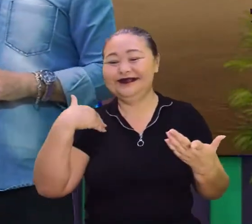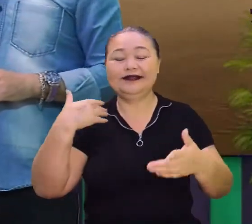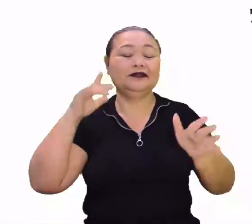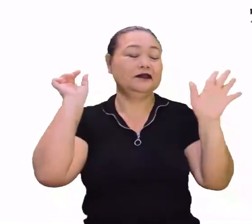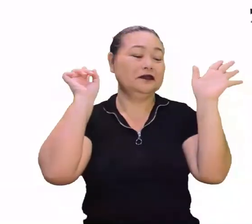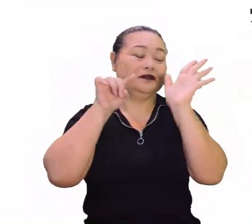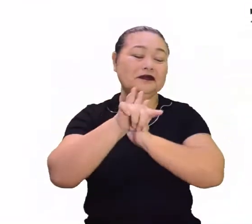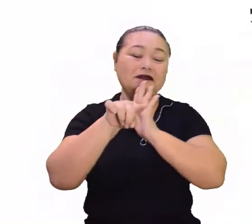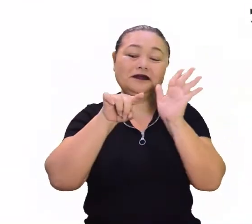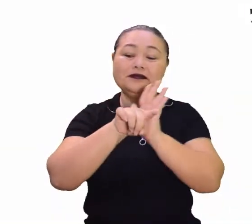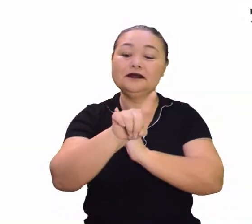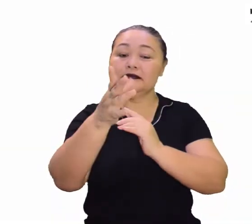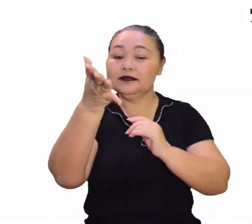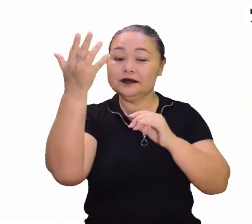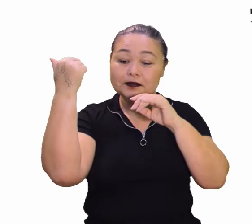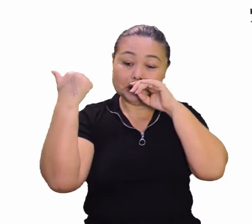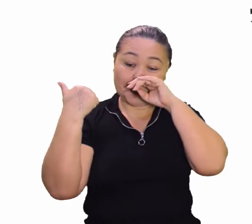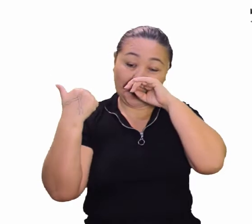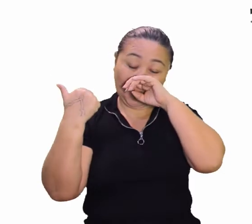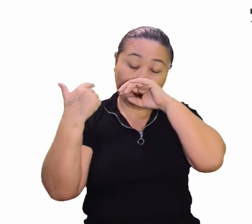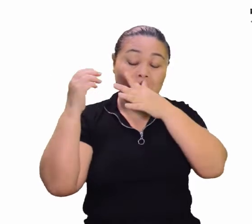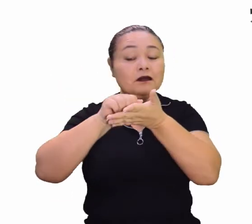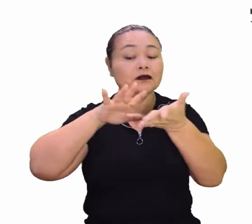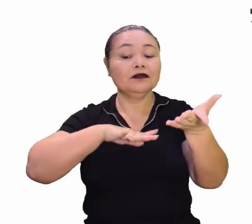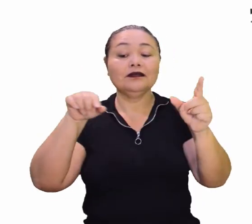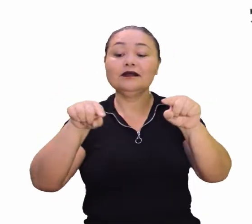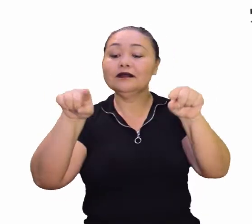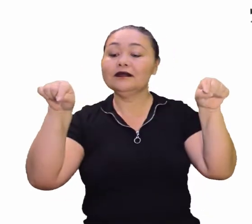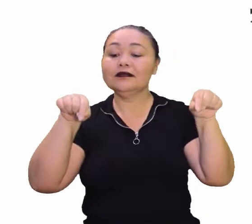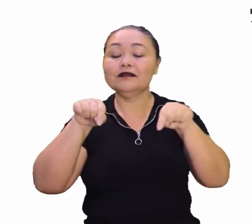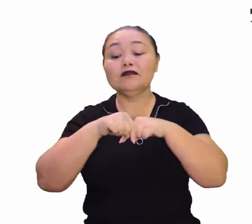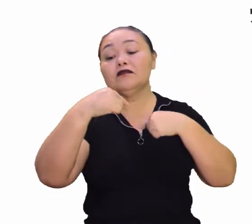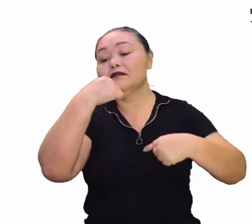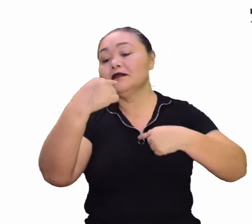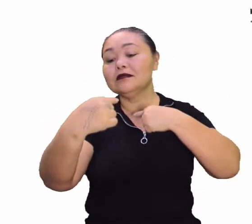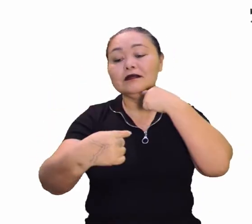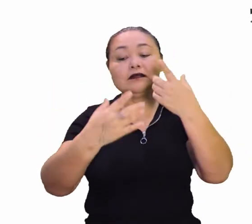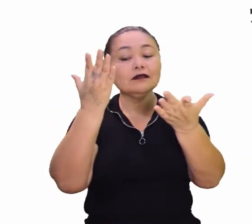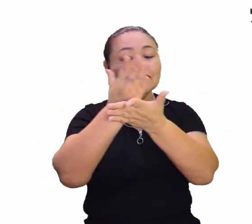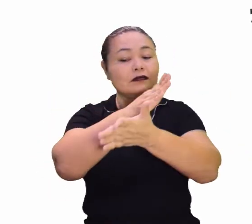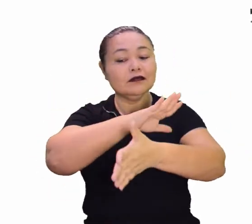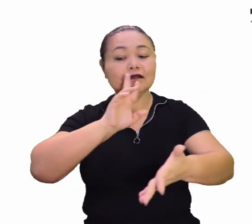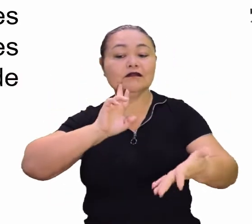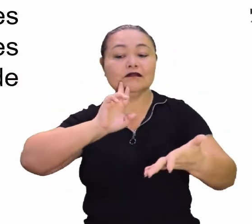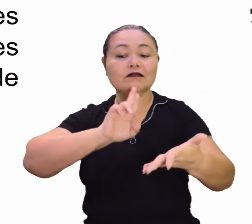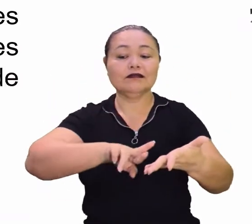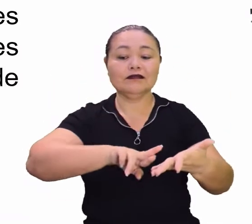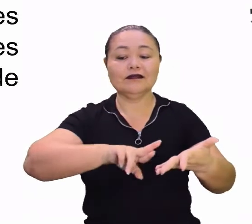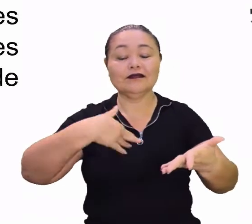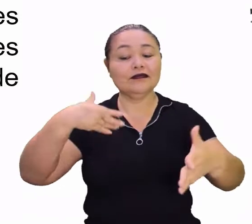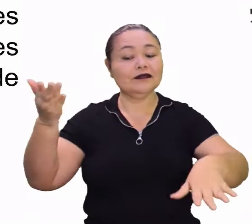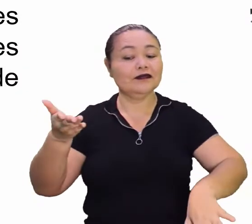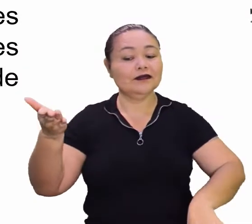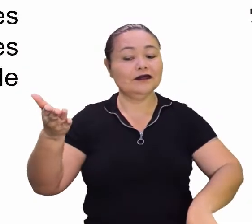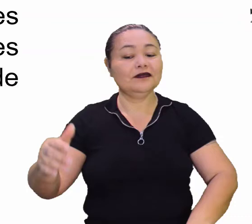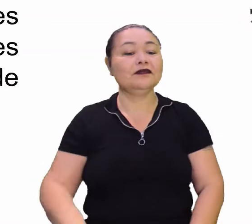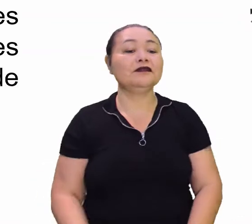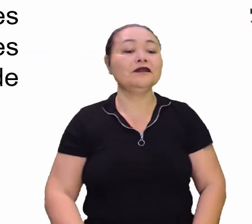questões aí, galera. Vamos lá. Bora, atividade de sala, tirando as dúvidas, resolução,